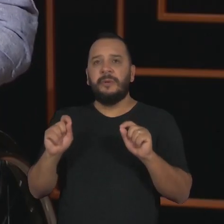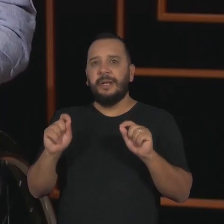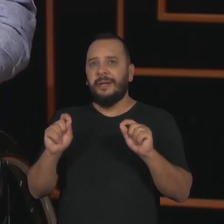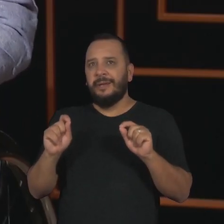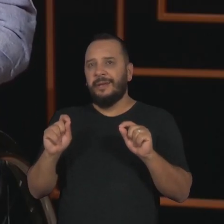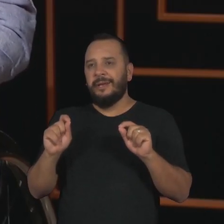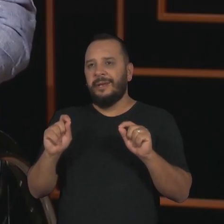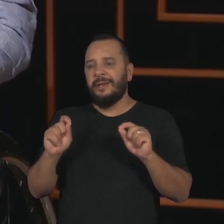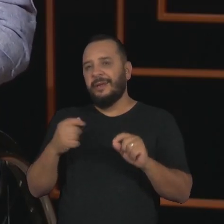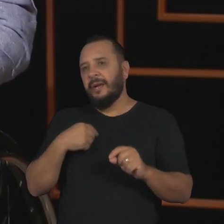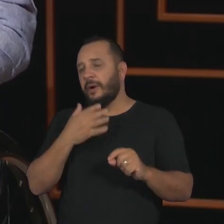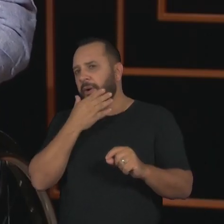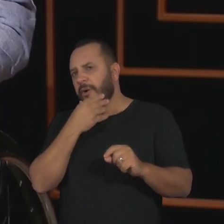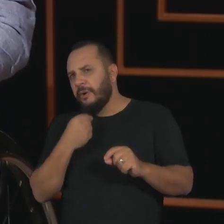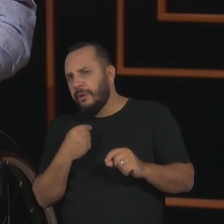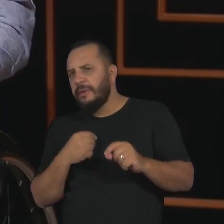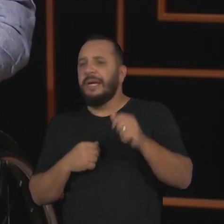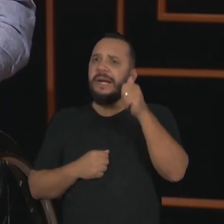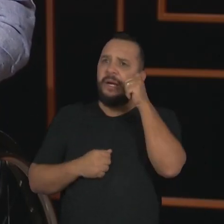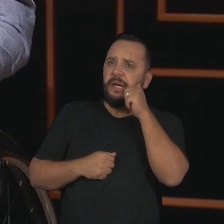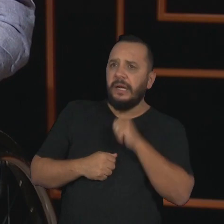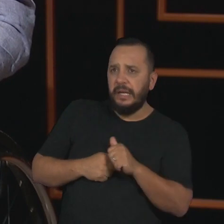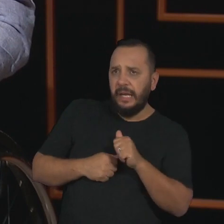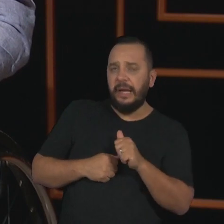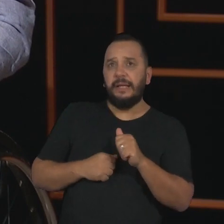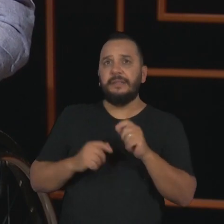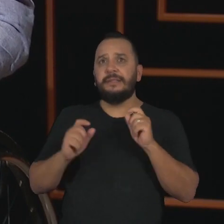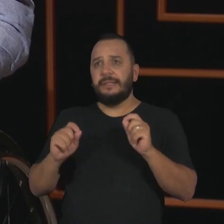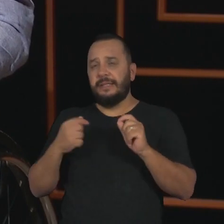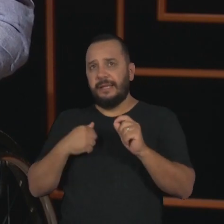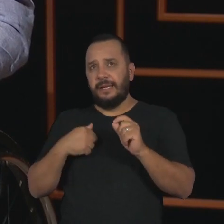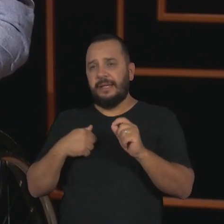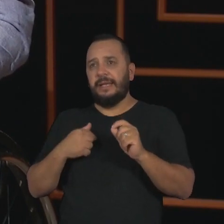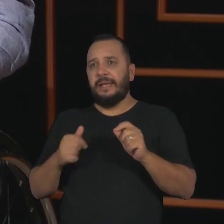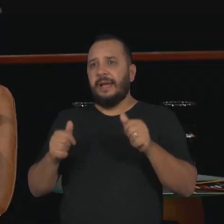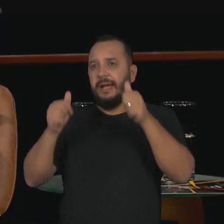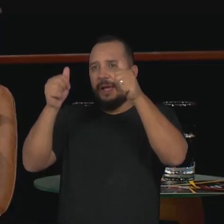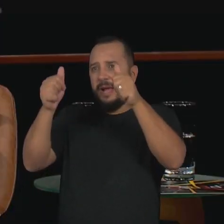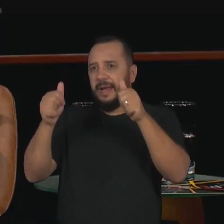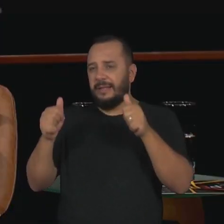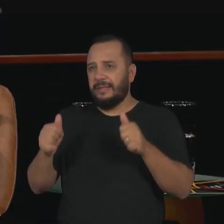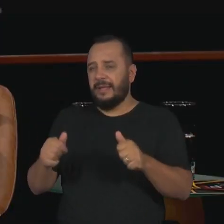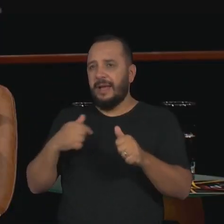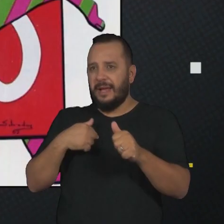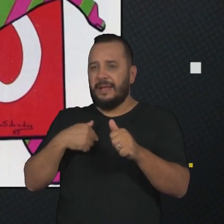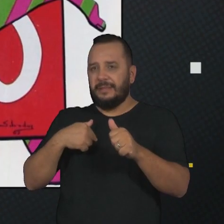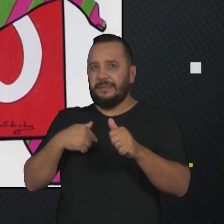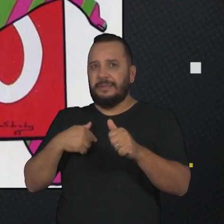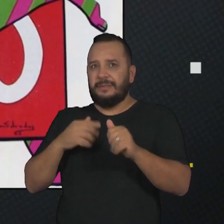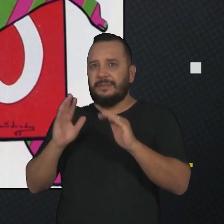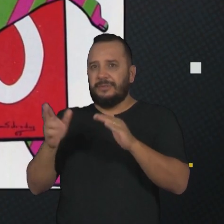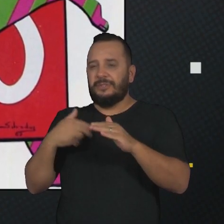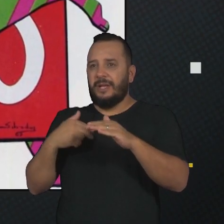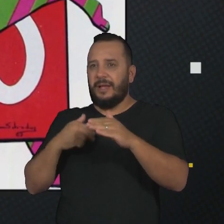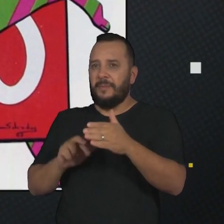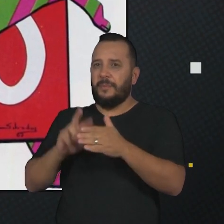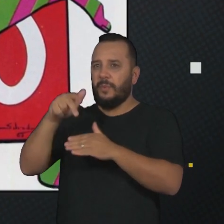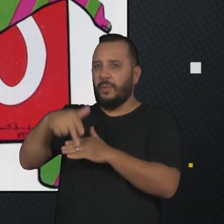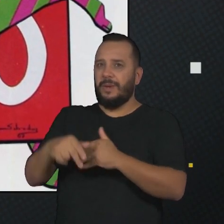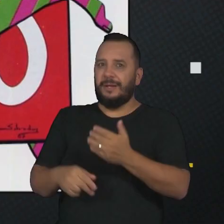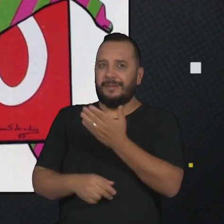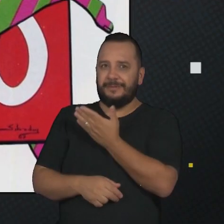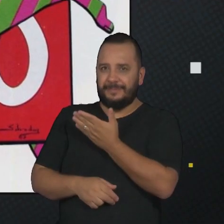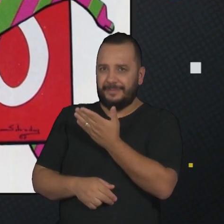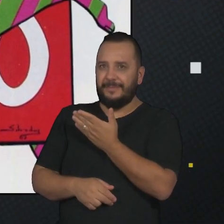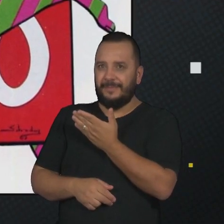chamavam os homens e as mulheres que pulam os cartazes de propaganda. Então, era mulher pulando cartaz da Cinzano, o